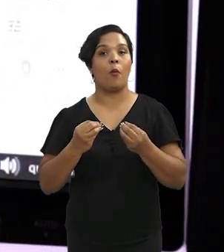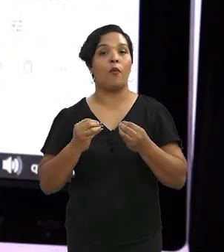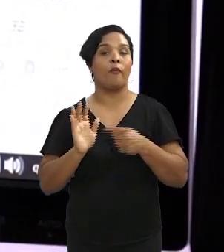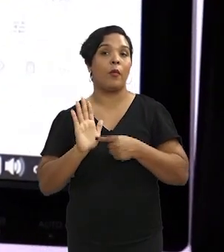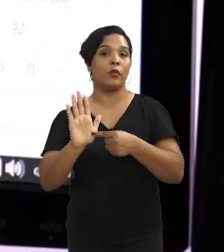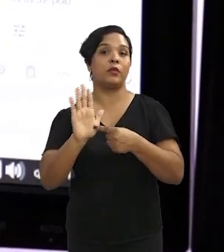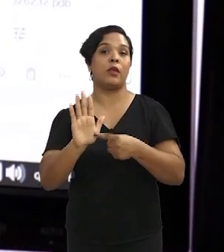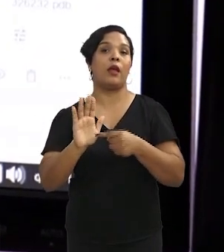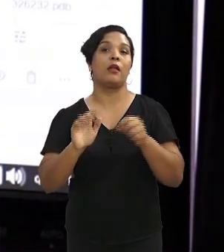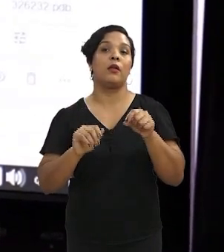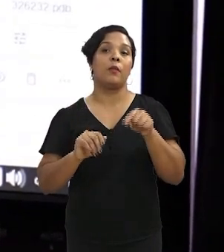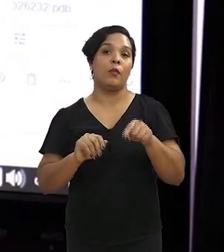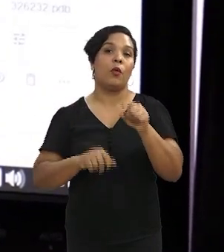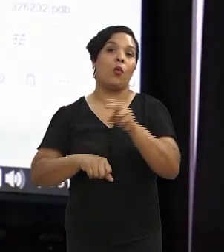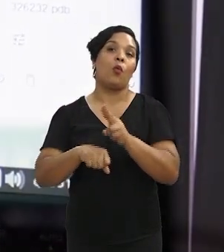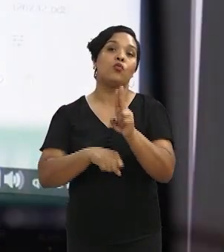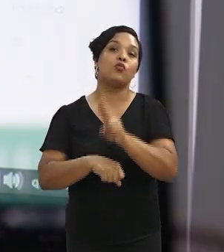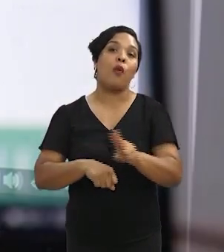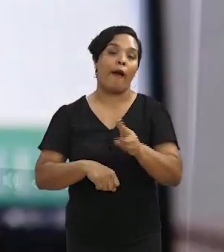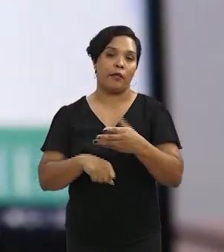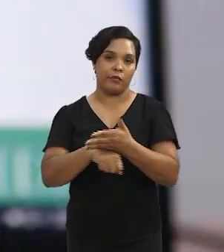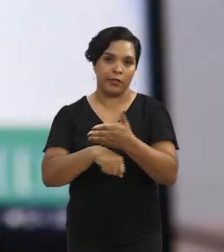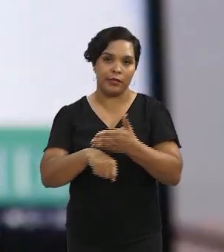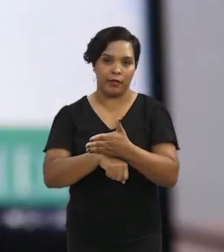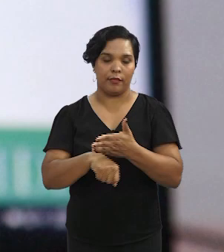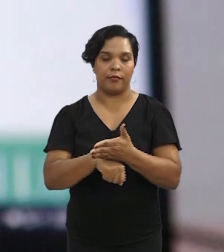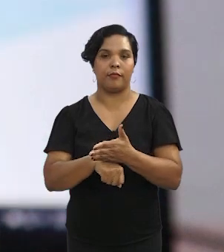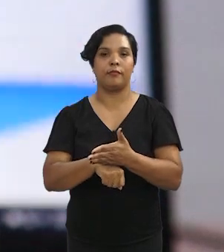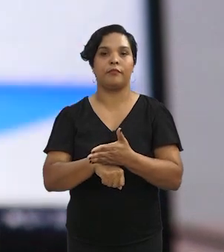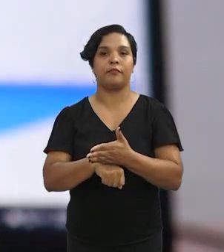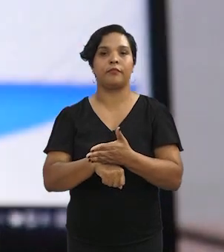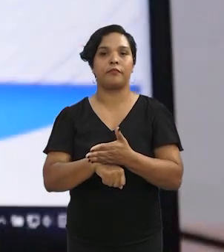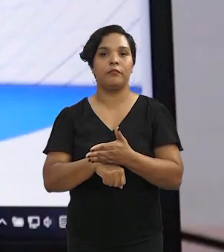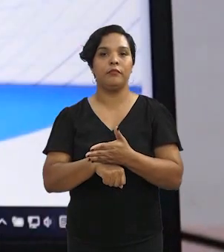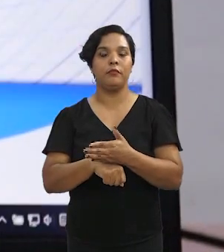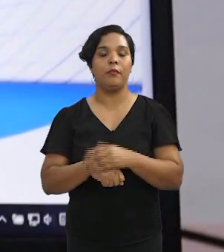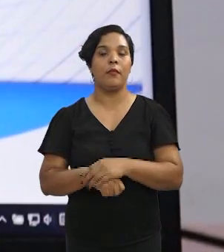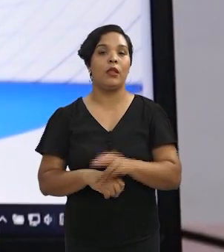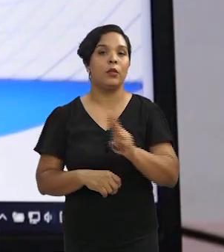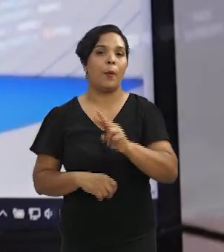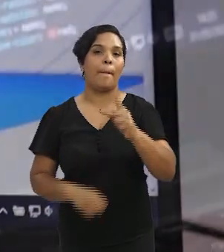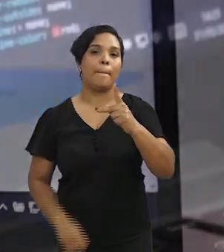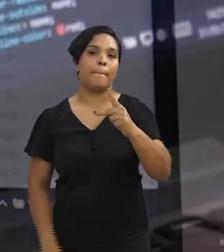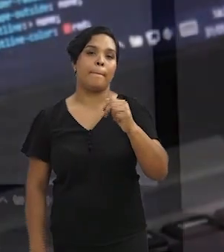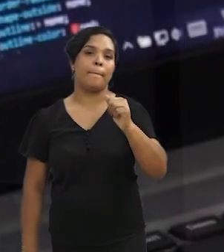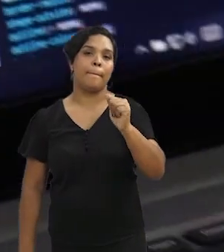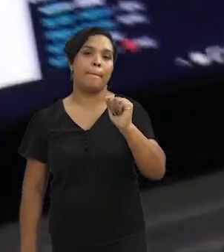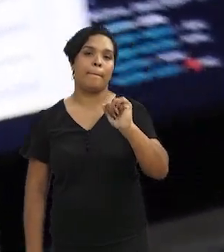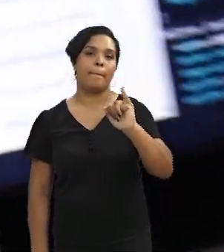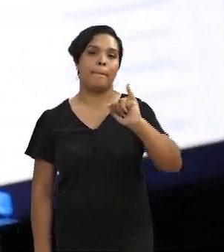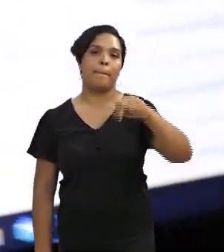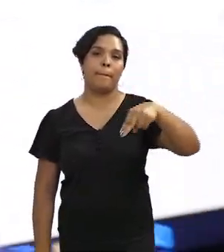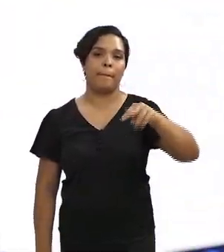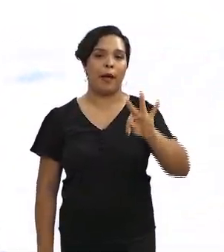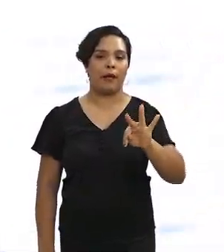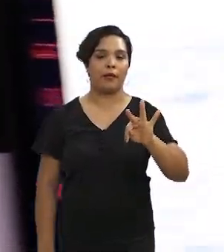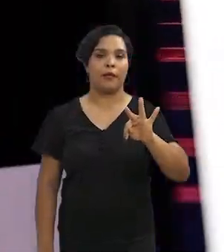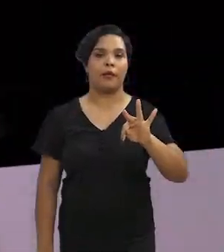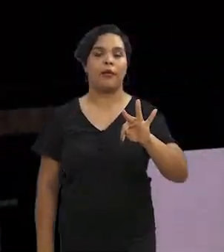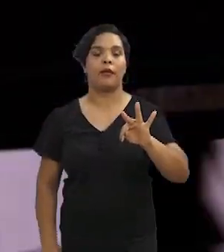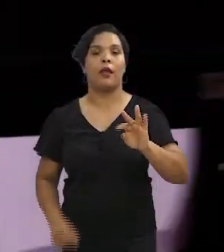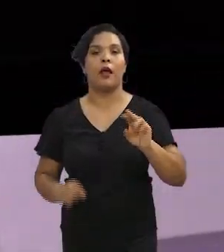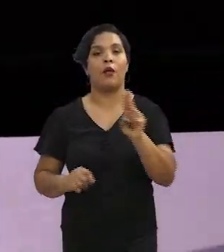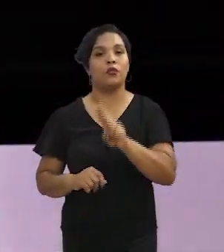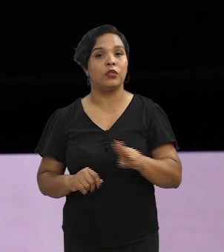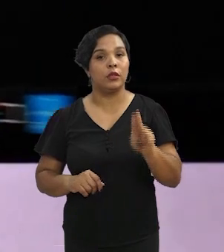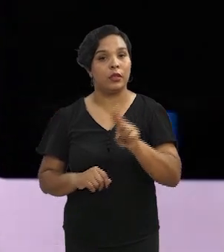em como a interface ela é para o usuário. Dentro dessa a gente chama de pipeline, né, desse fluxo